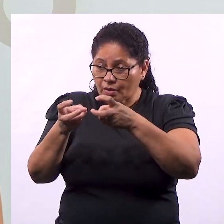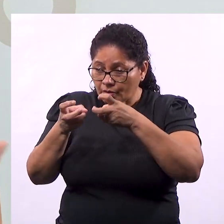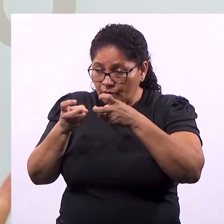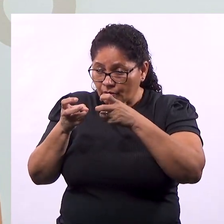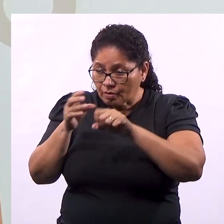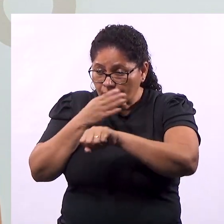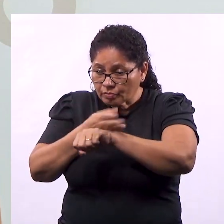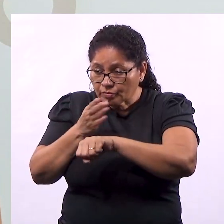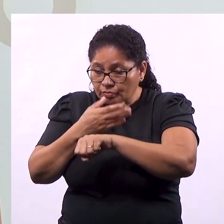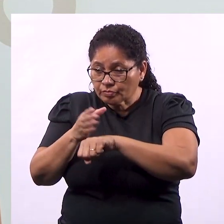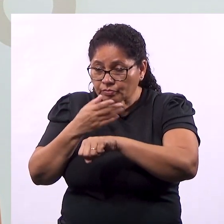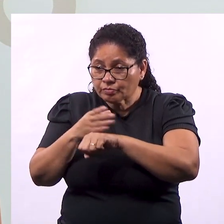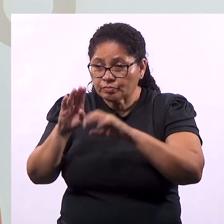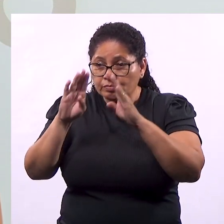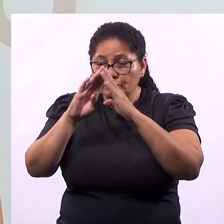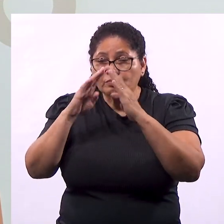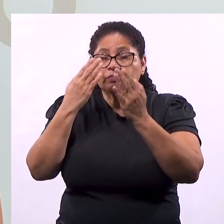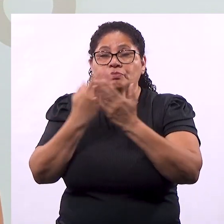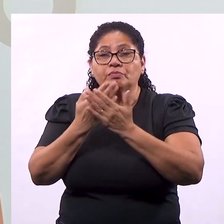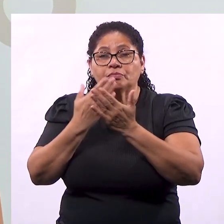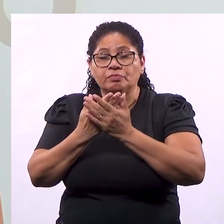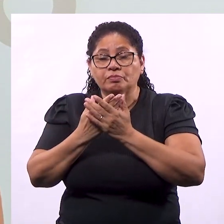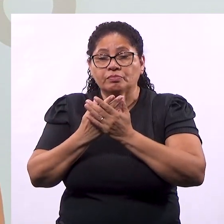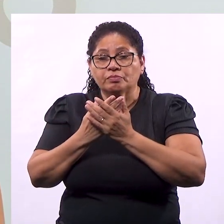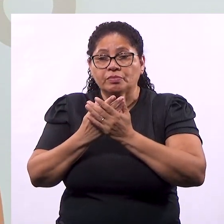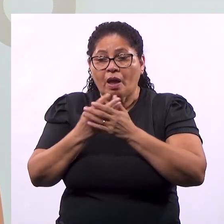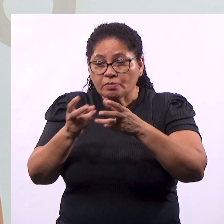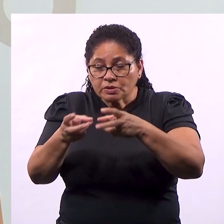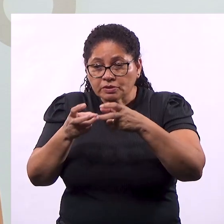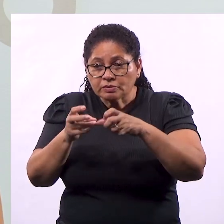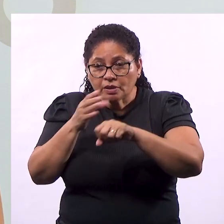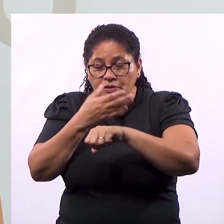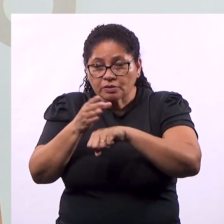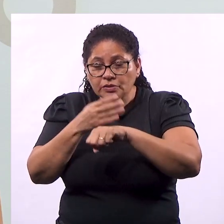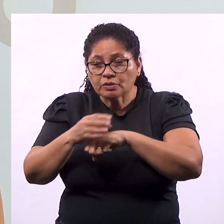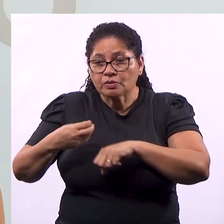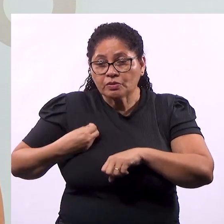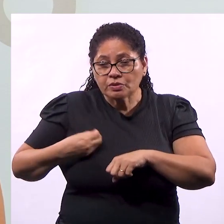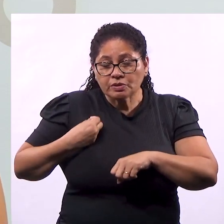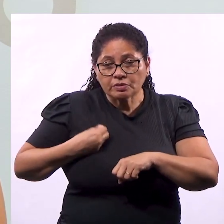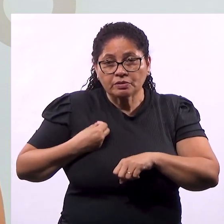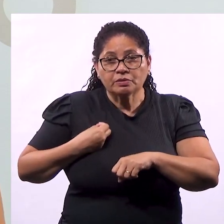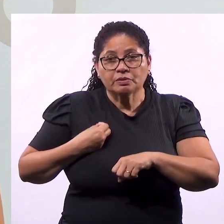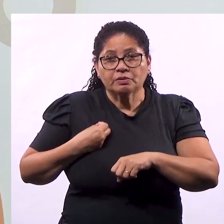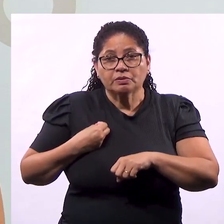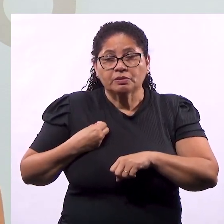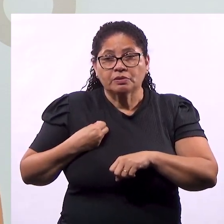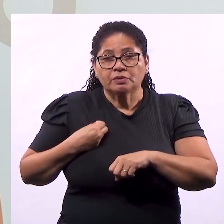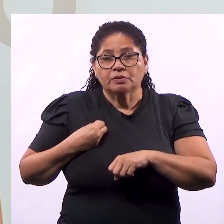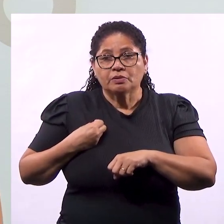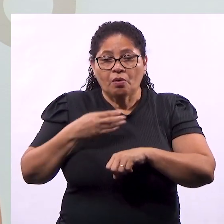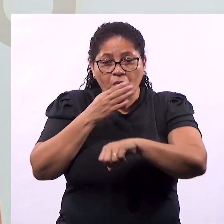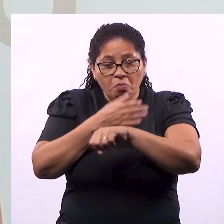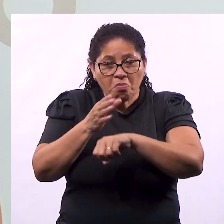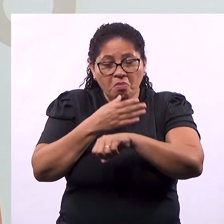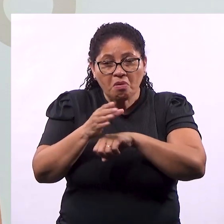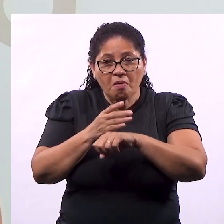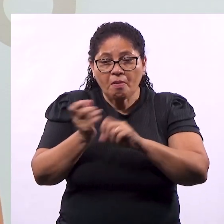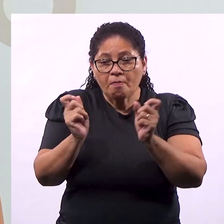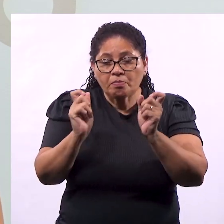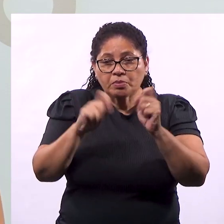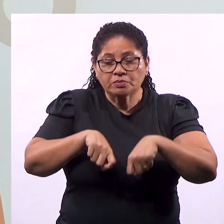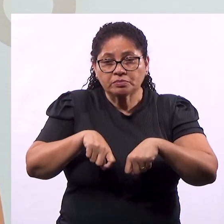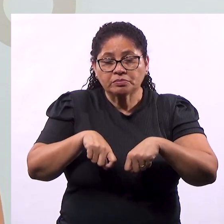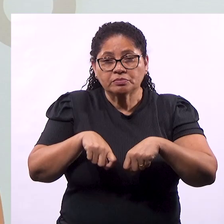observar as práticas da escola e verificar se tem uma prática existente ou uma prática potencial